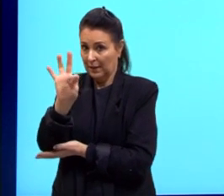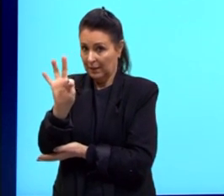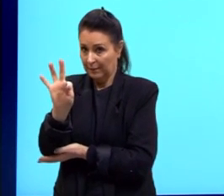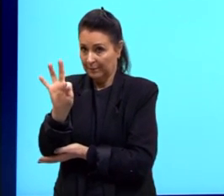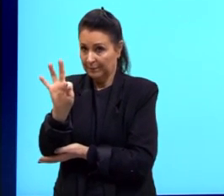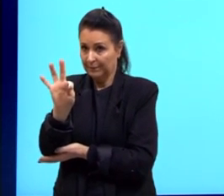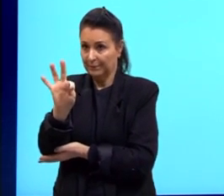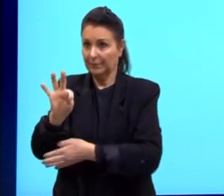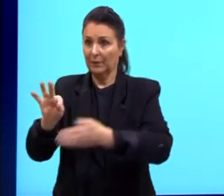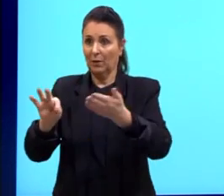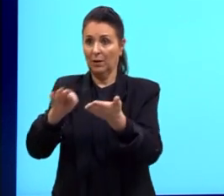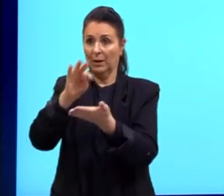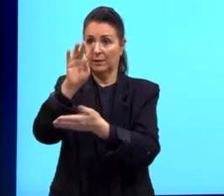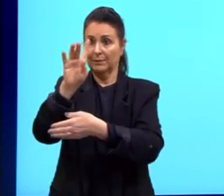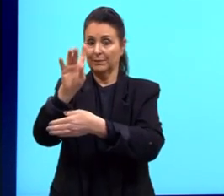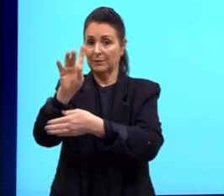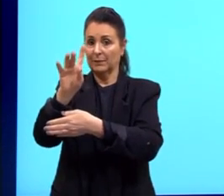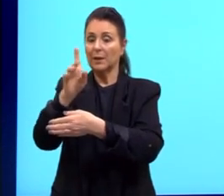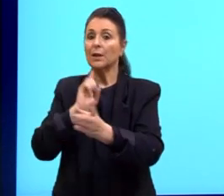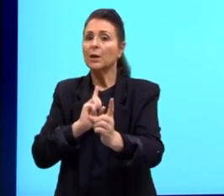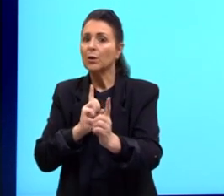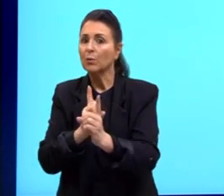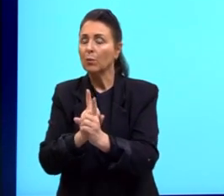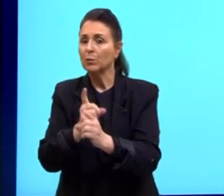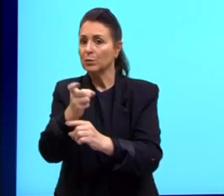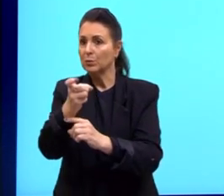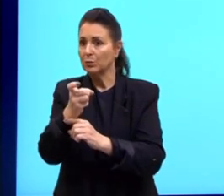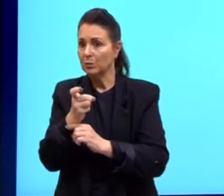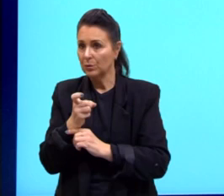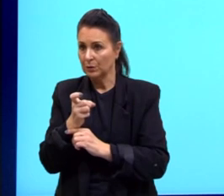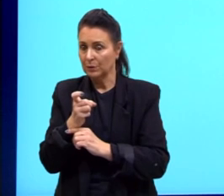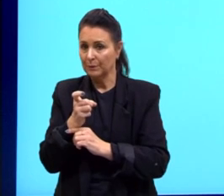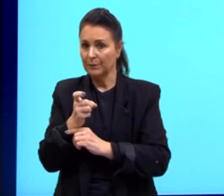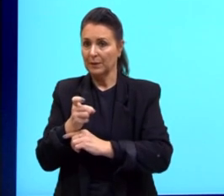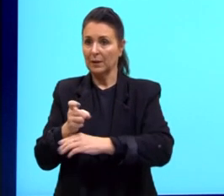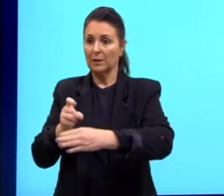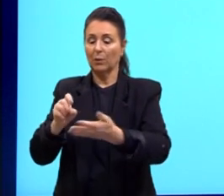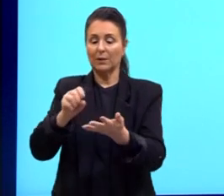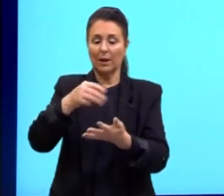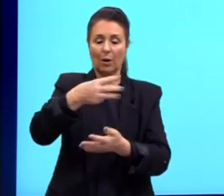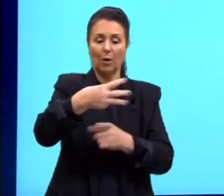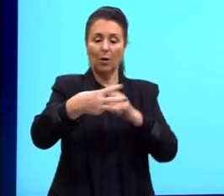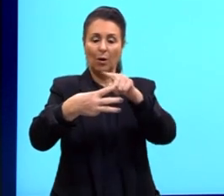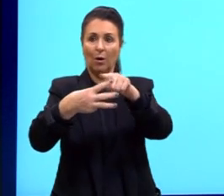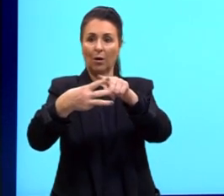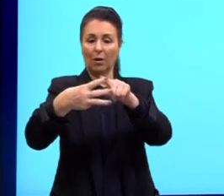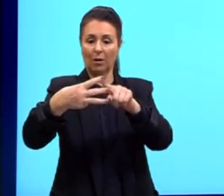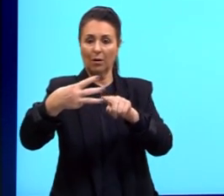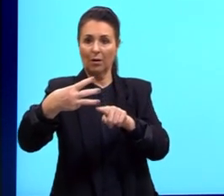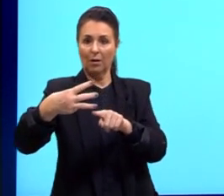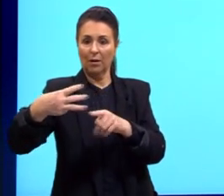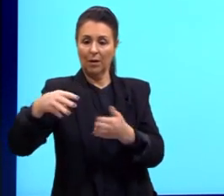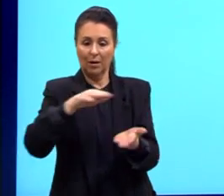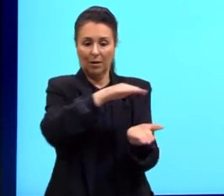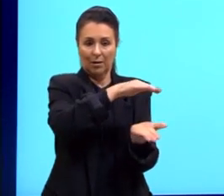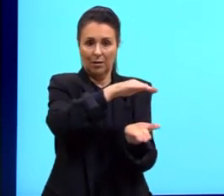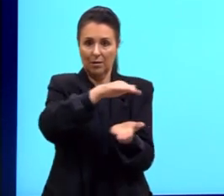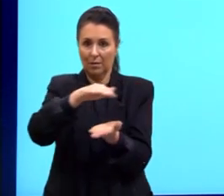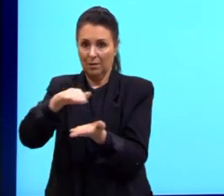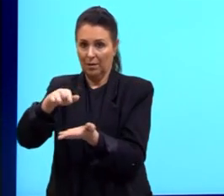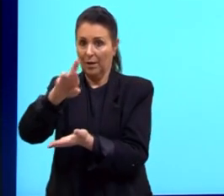t determine o valor de X então Aqui nós temos o nosso feixe de retas paralelas r